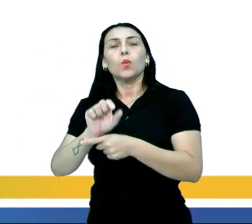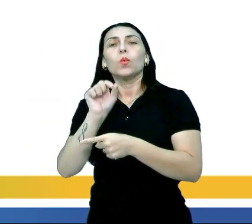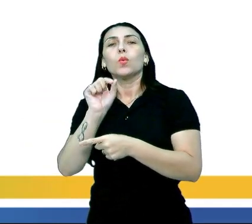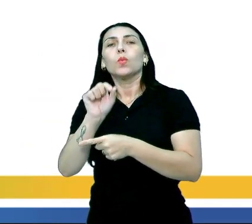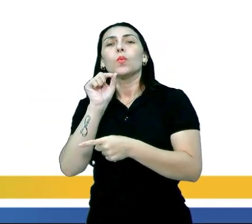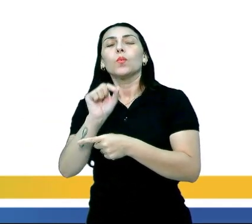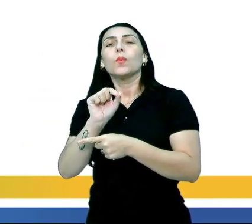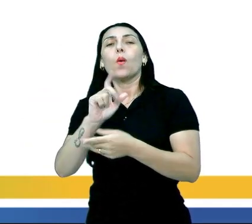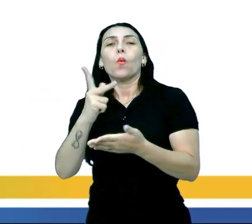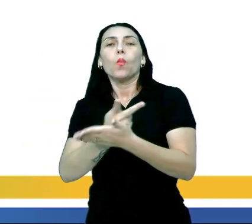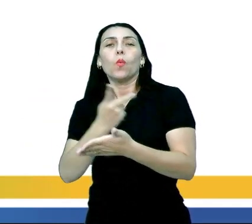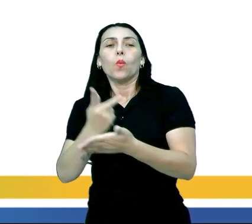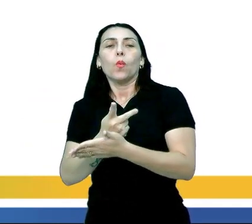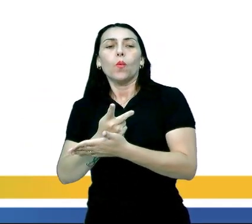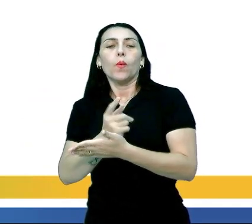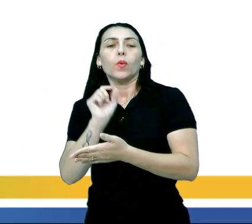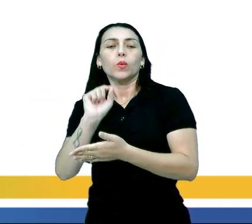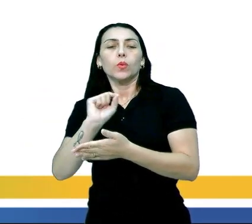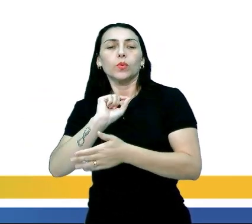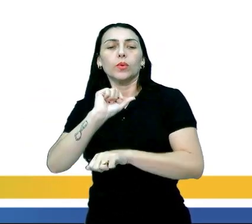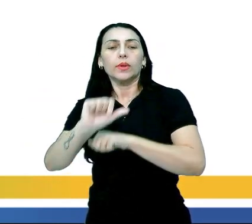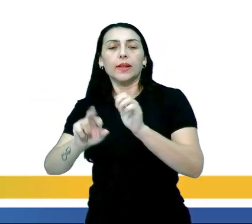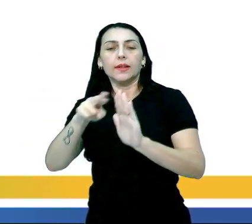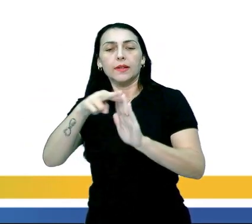E, ineficiência das medidas